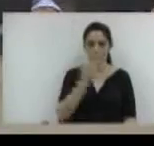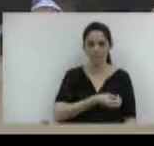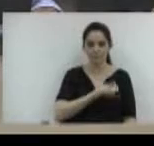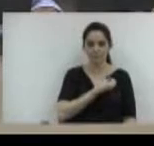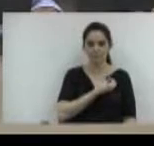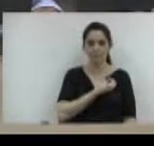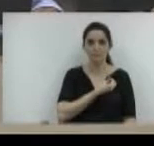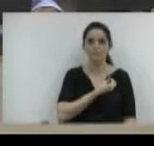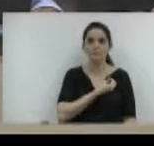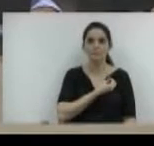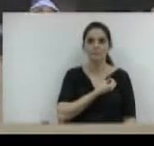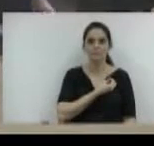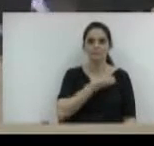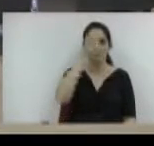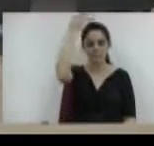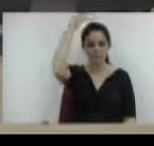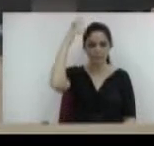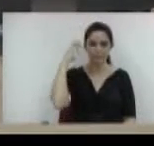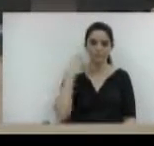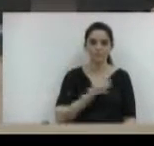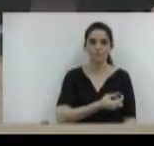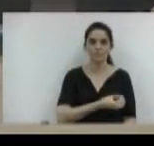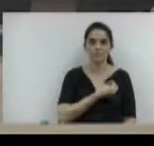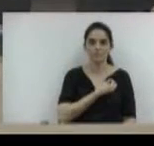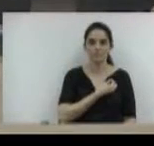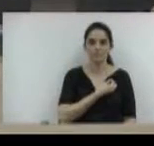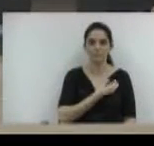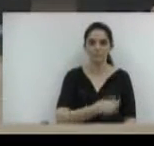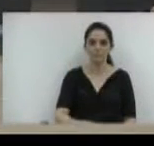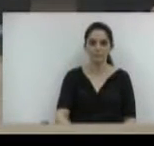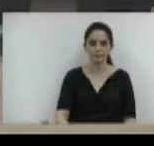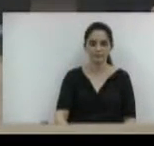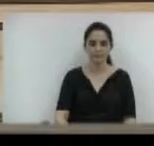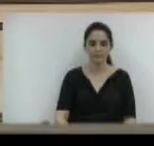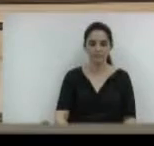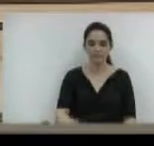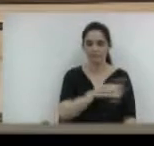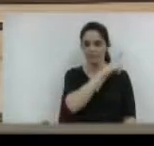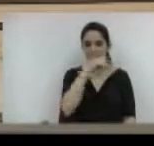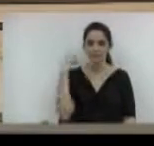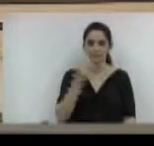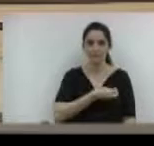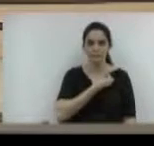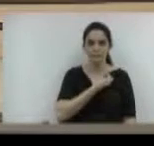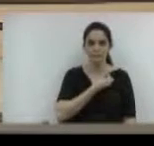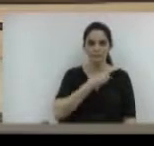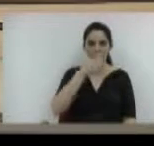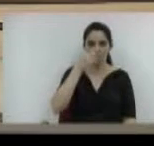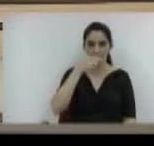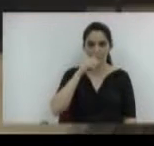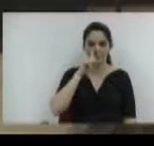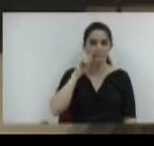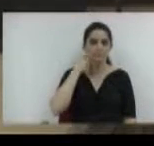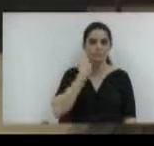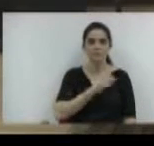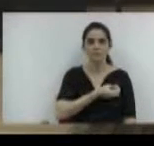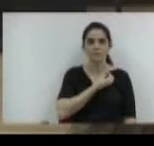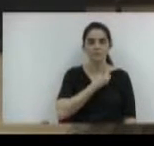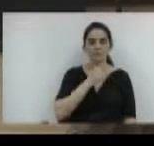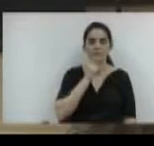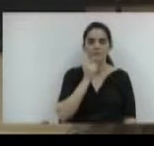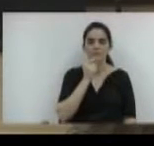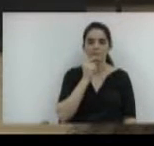Presente. Doutora Mayra da Costa. Presente. Newton César dos Santos. Presente. Doutor Raul.